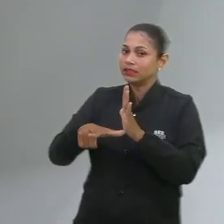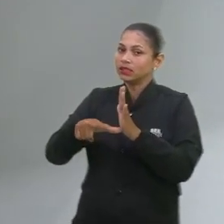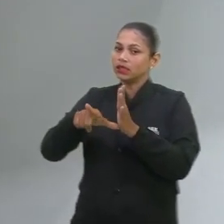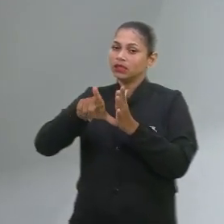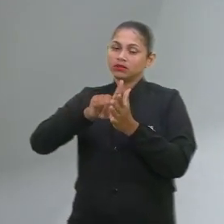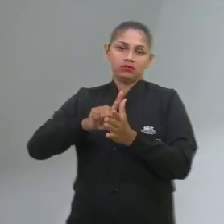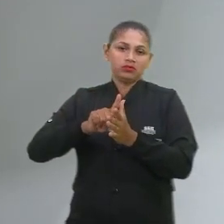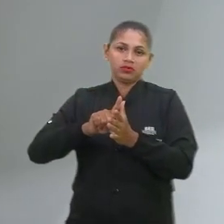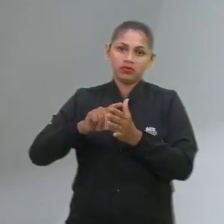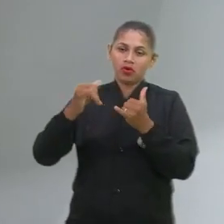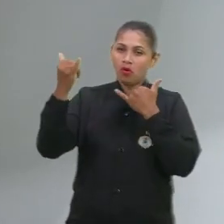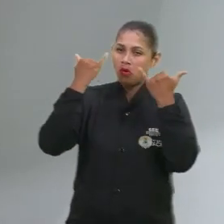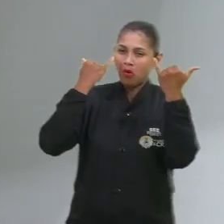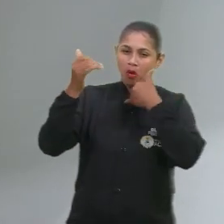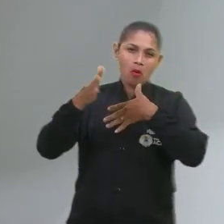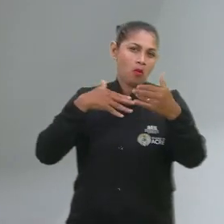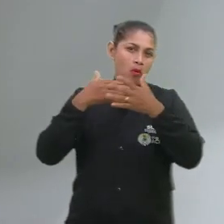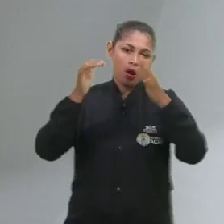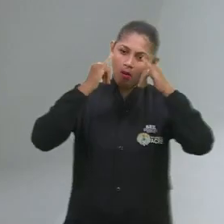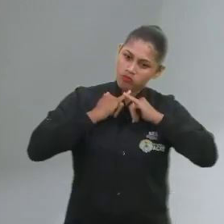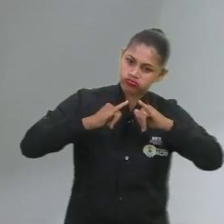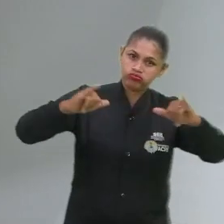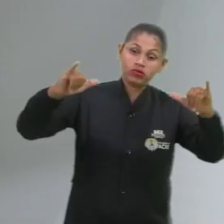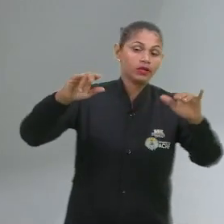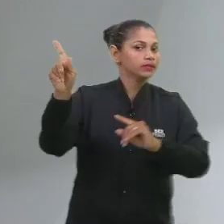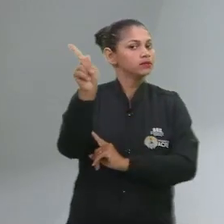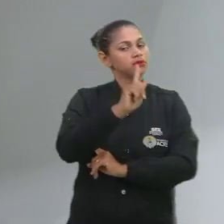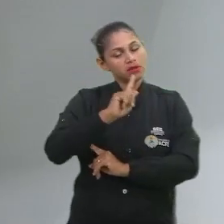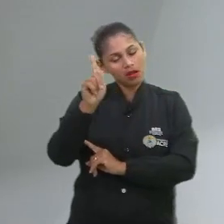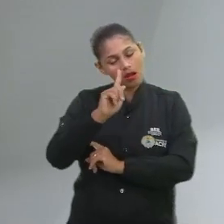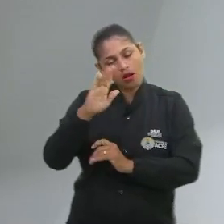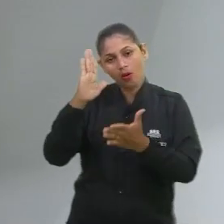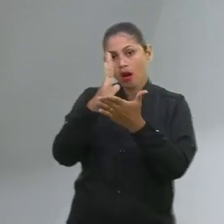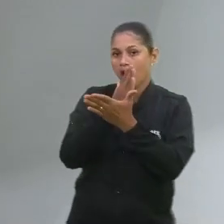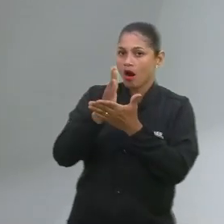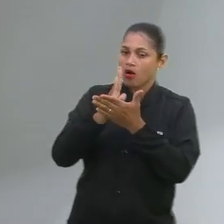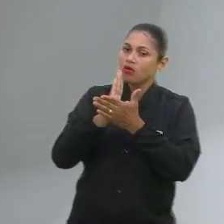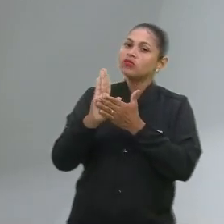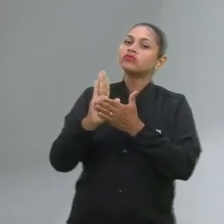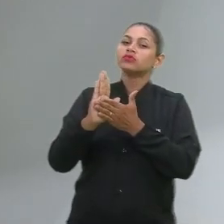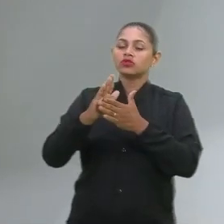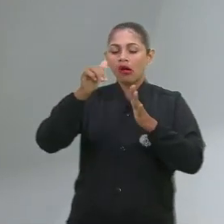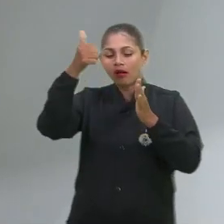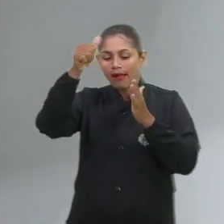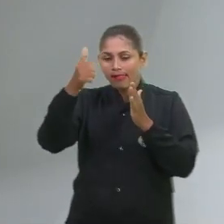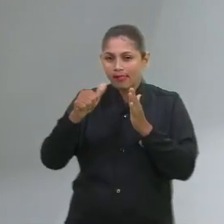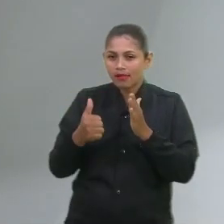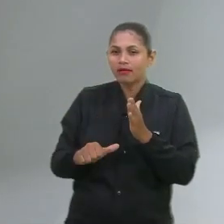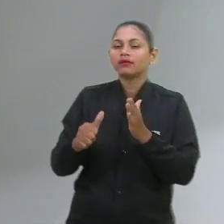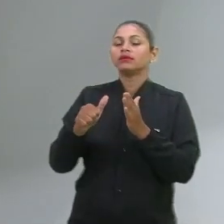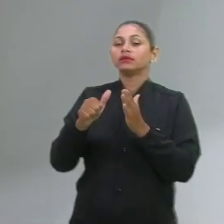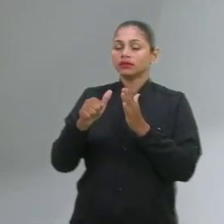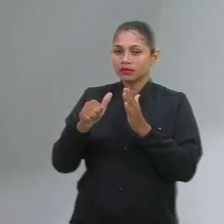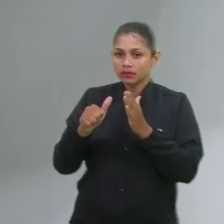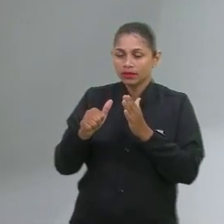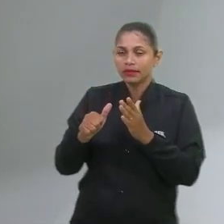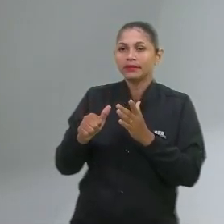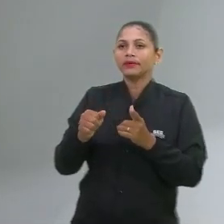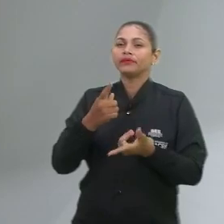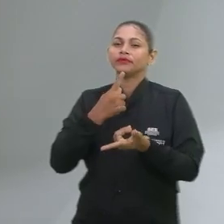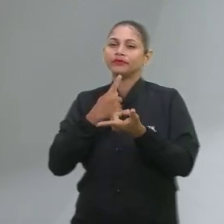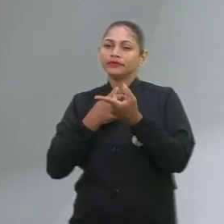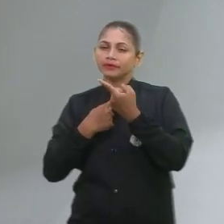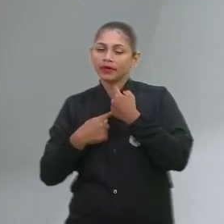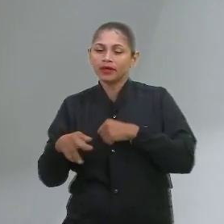passa ao público. Algumas delas são retidas, depende muito ali do interesse, né, do